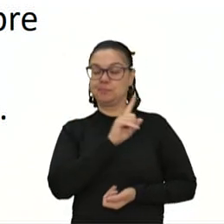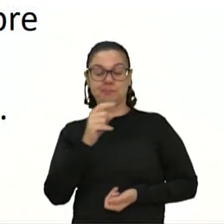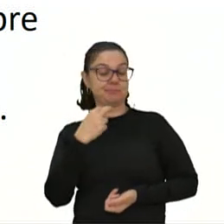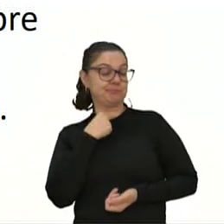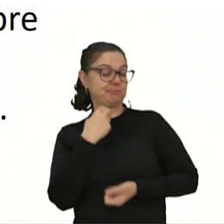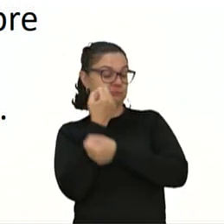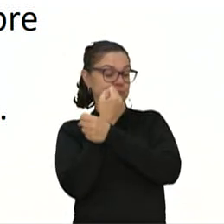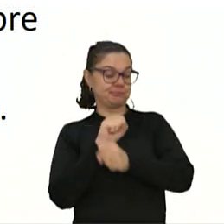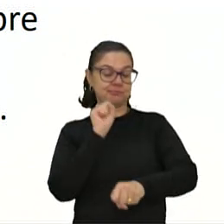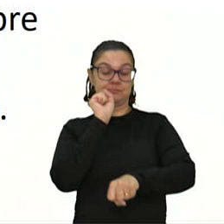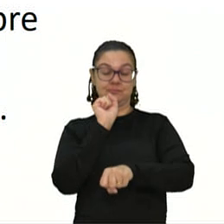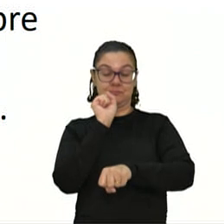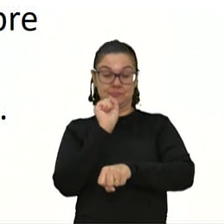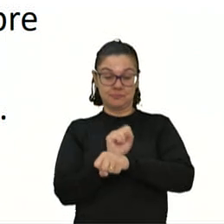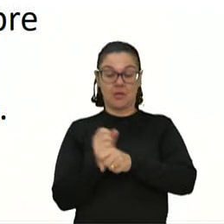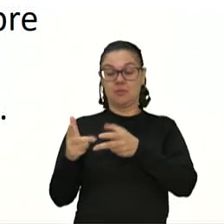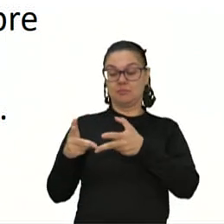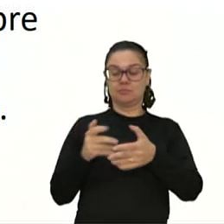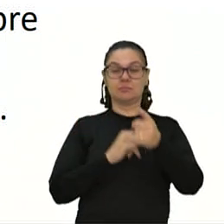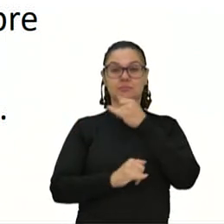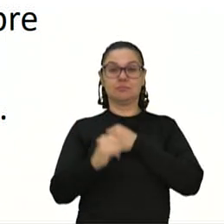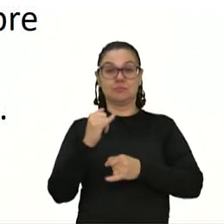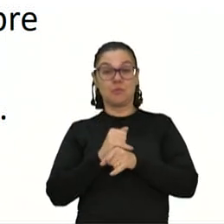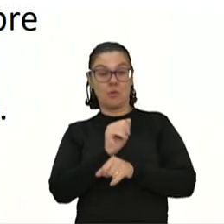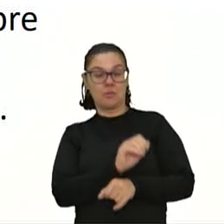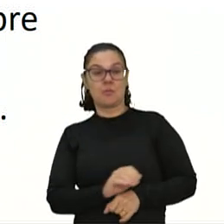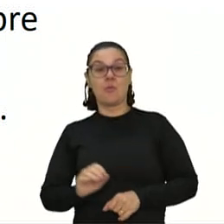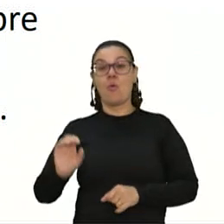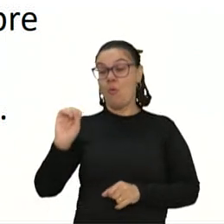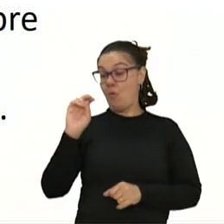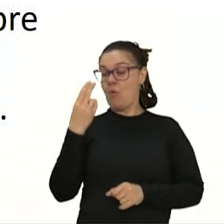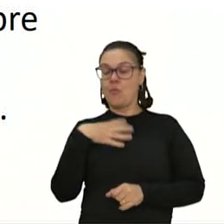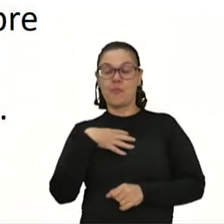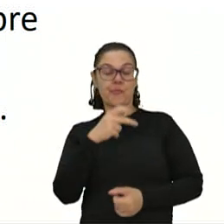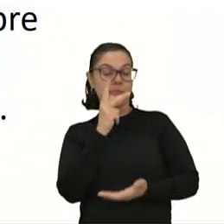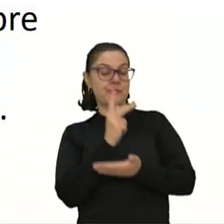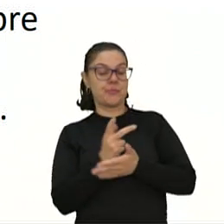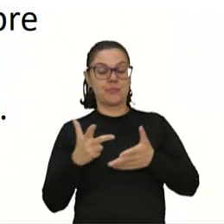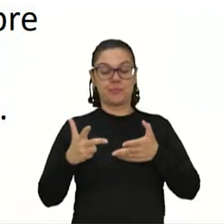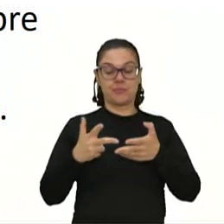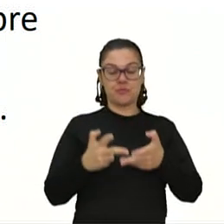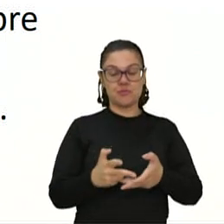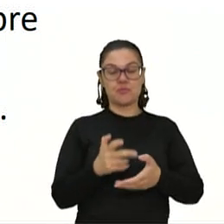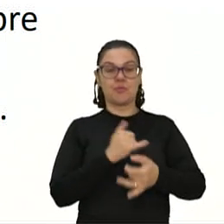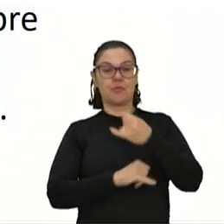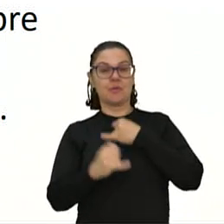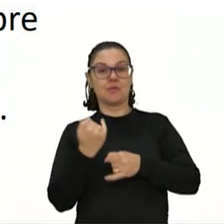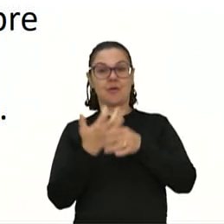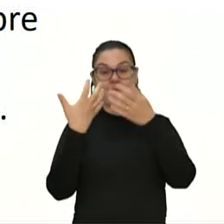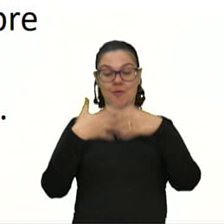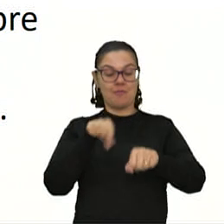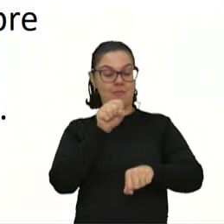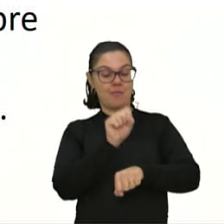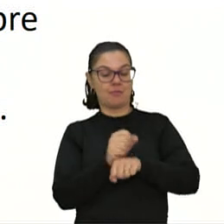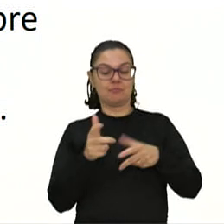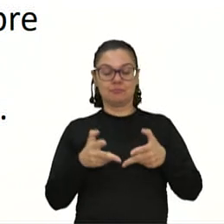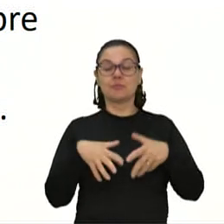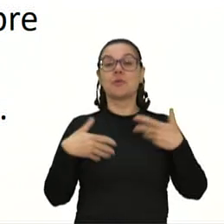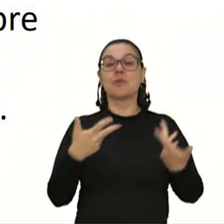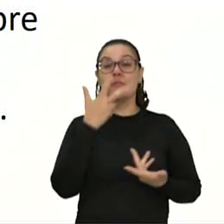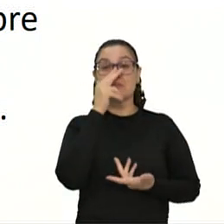possível pausar um jogo online ou que os filhos estão sempre jogando online e não querem pausar o jogo. O que vocês